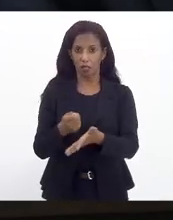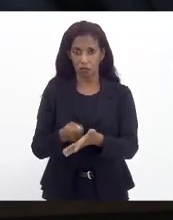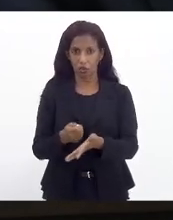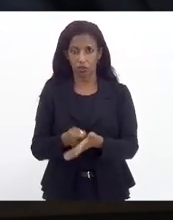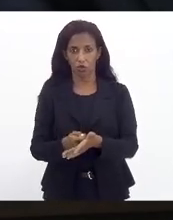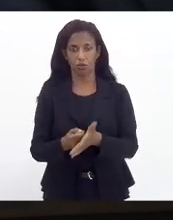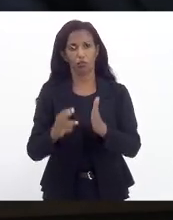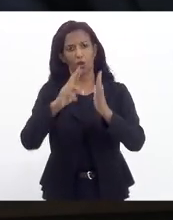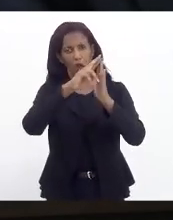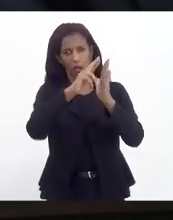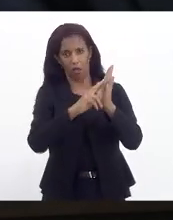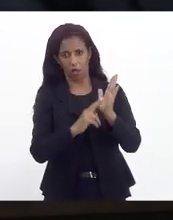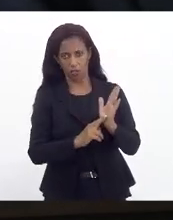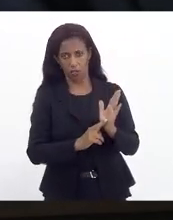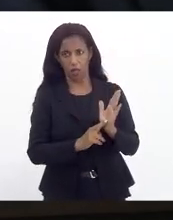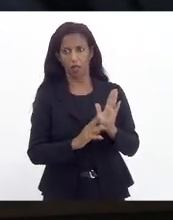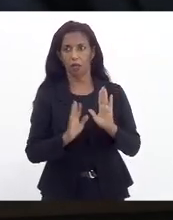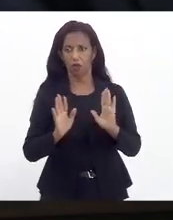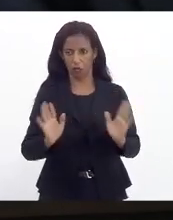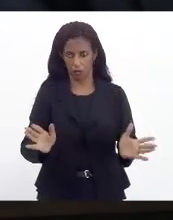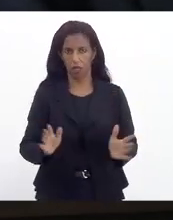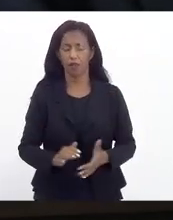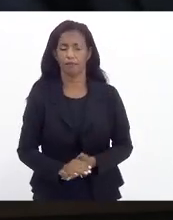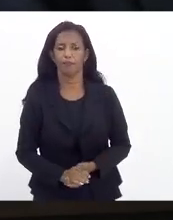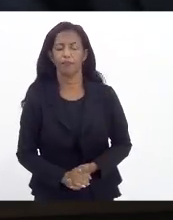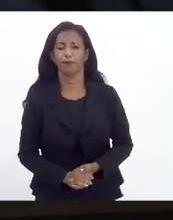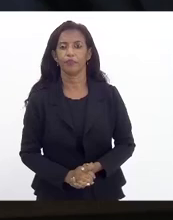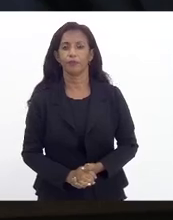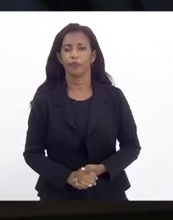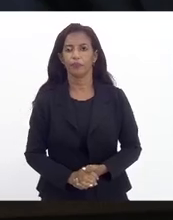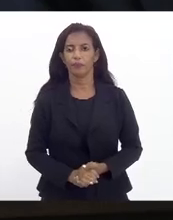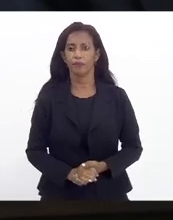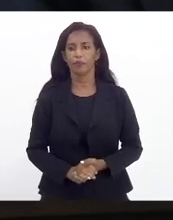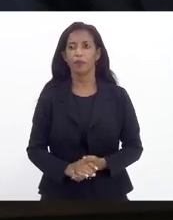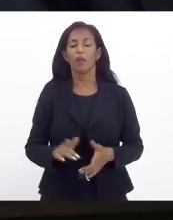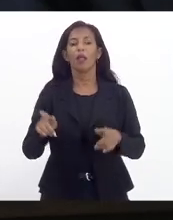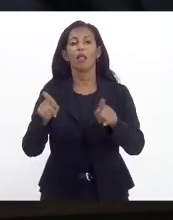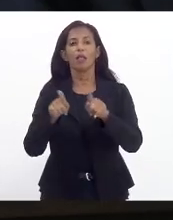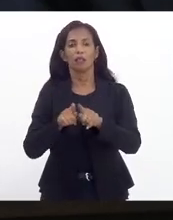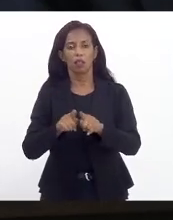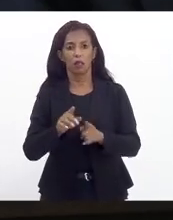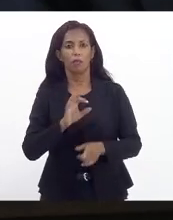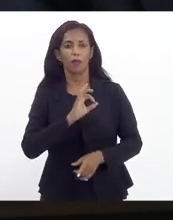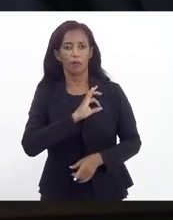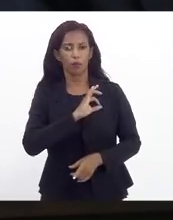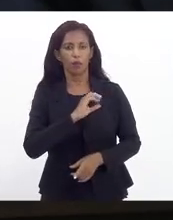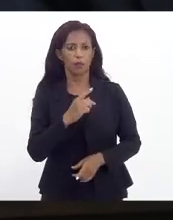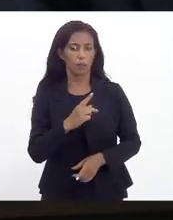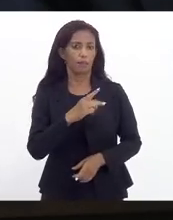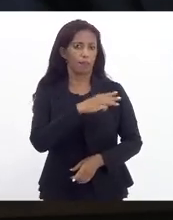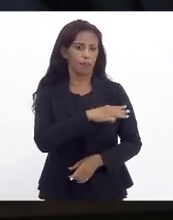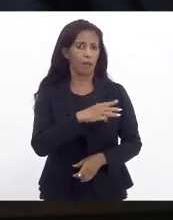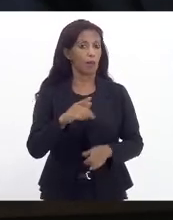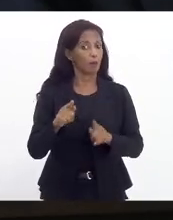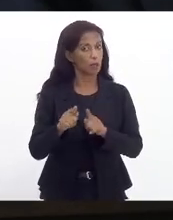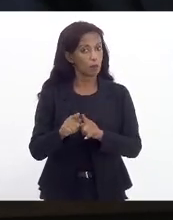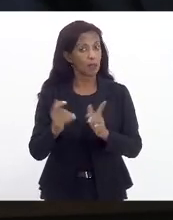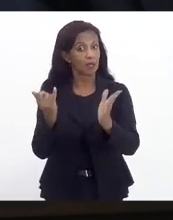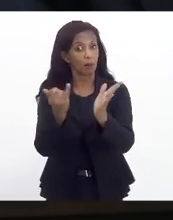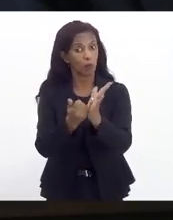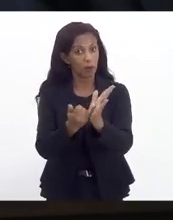As regras Só queria agradecer Serão garantidos Vamos tender Para a polícia militar Polícia militar Mas precisa Estar